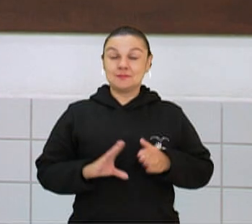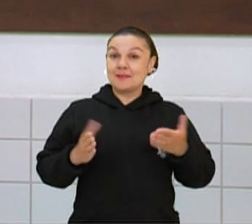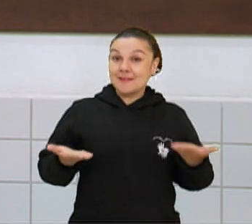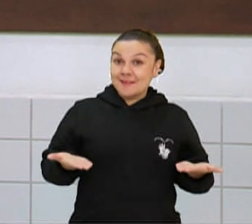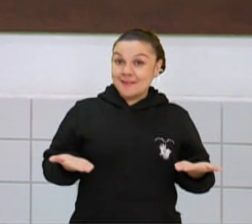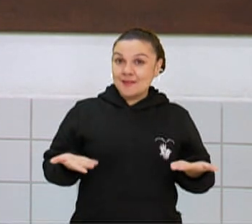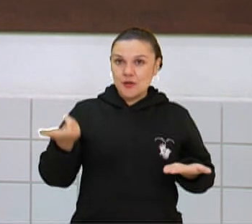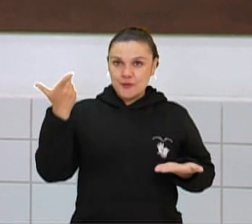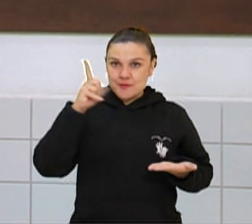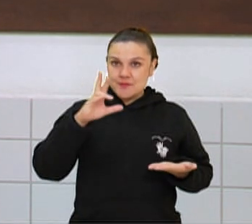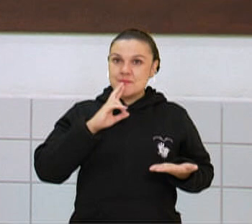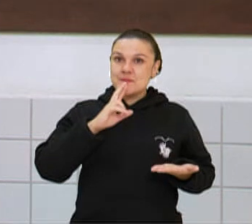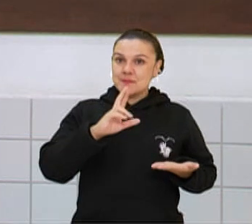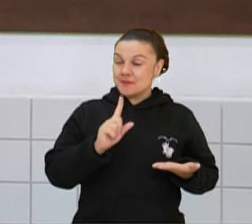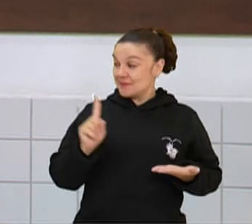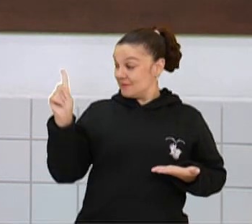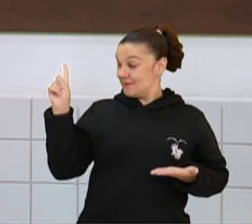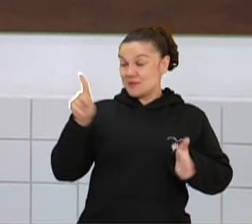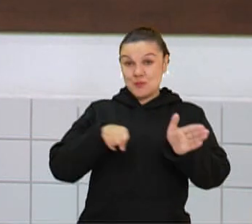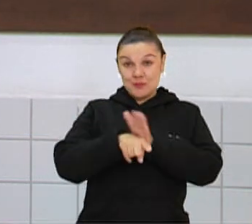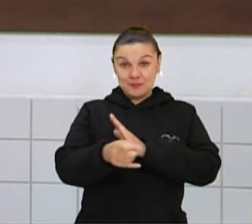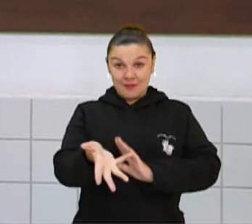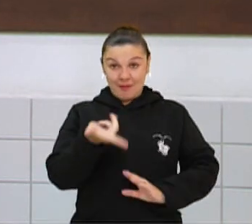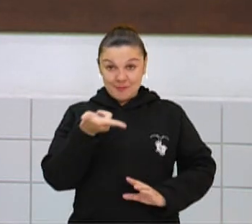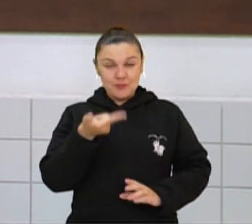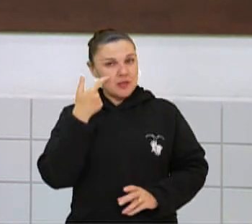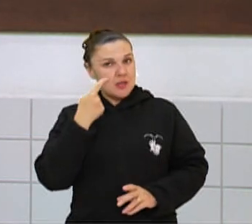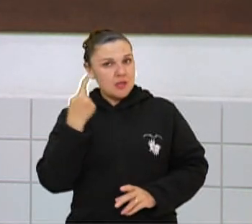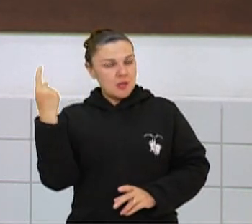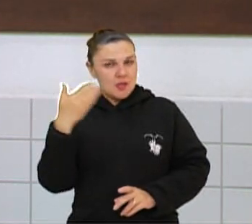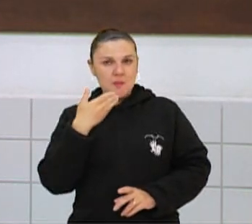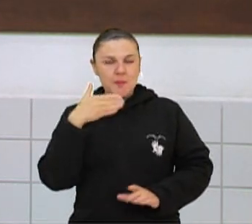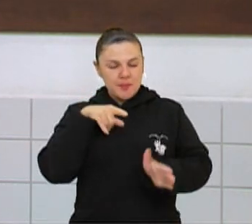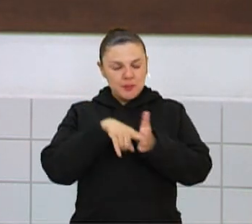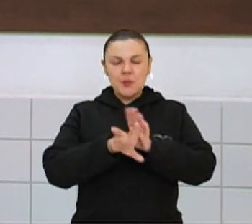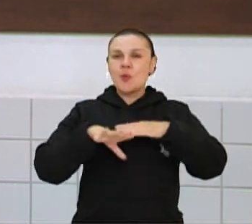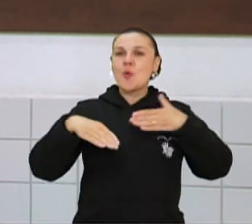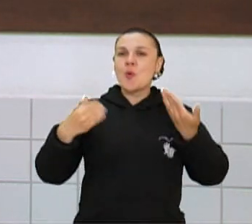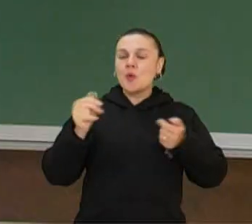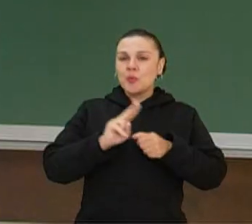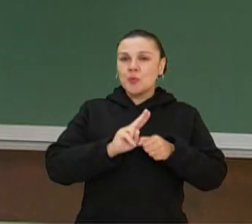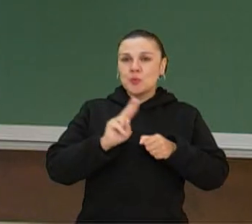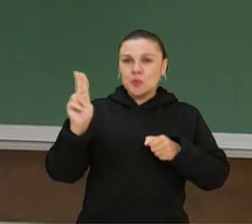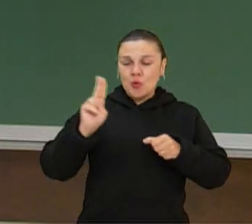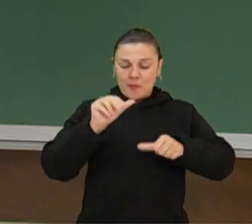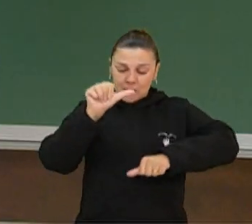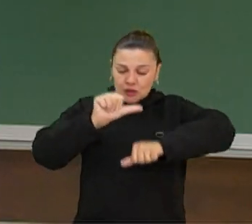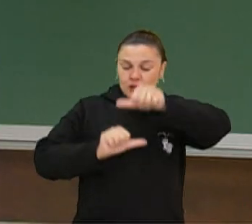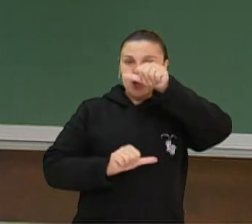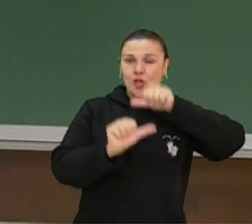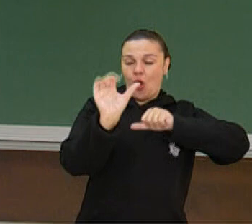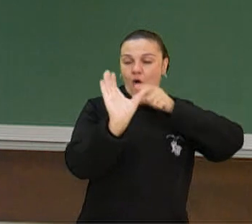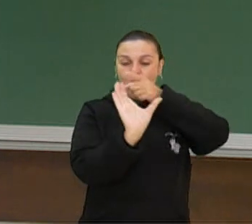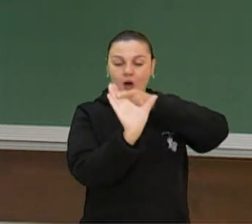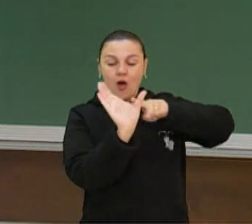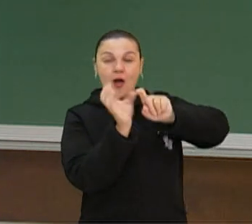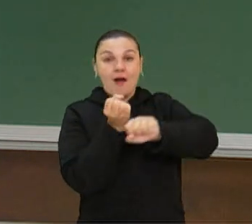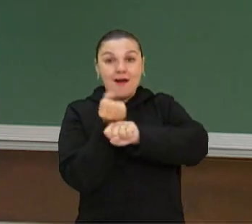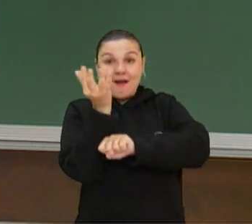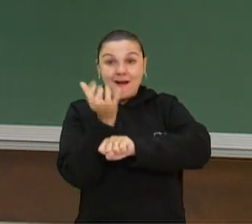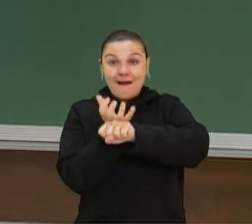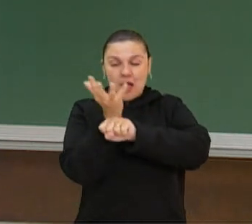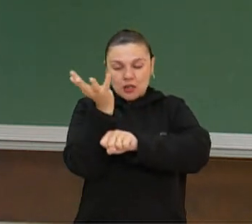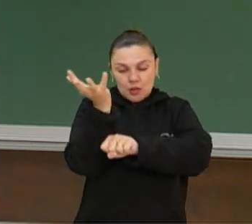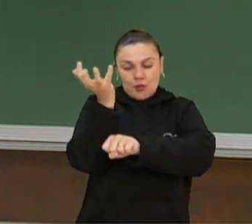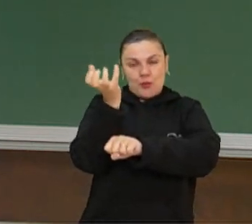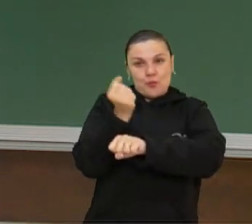E então, galerinha, conseguiram responder o nosso quiz? Vamos lá? Ele está perguntando aqui qual é o nome da troca de gases que acontece ali entre